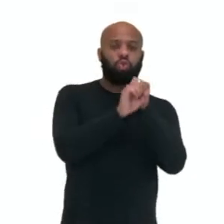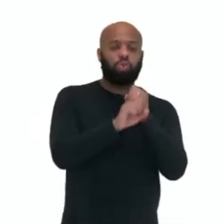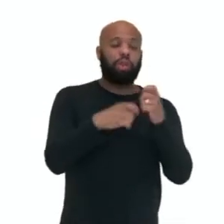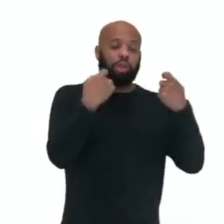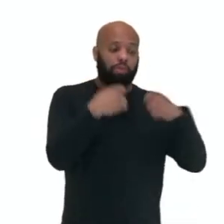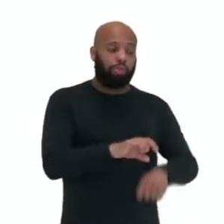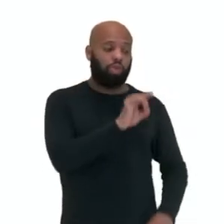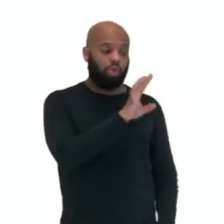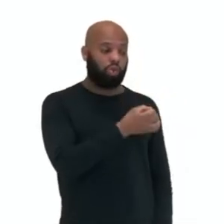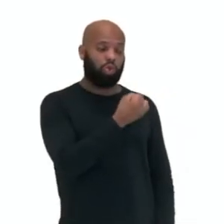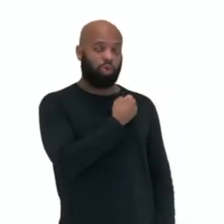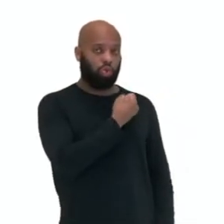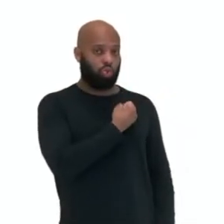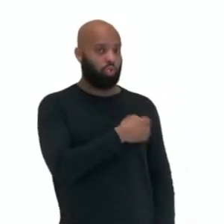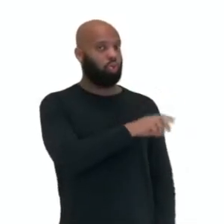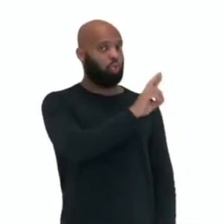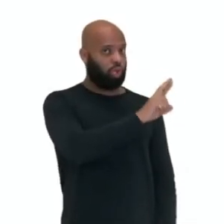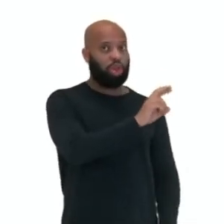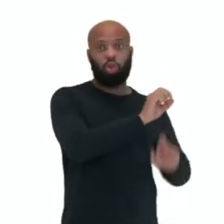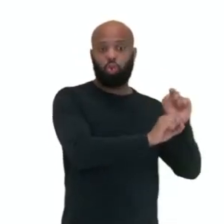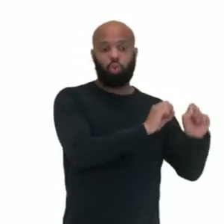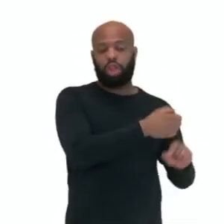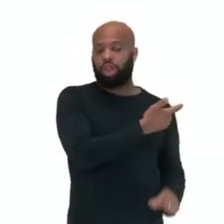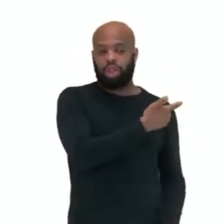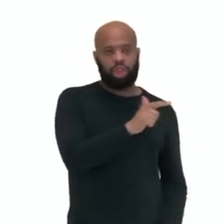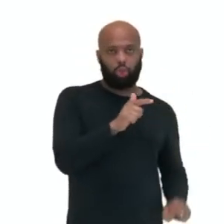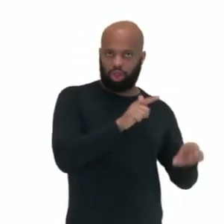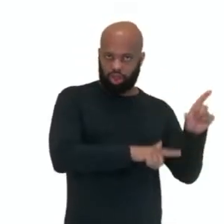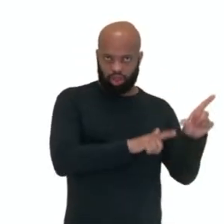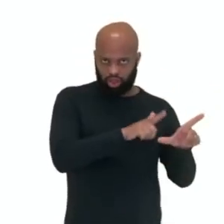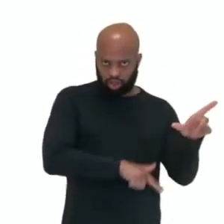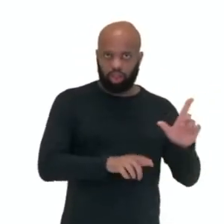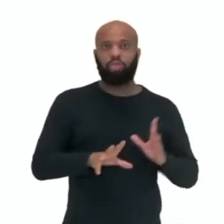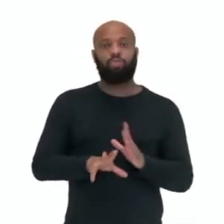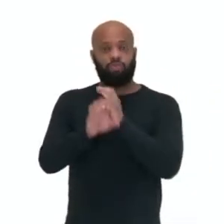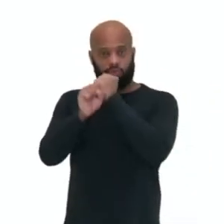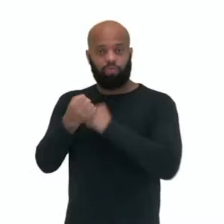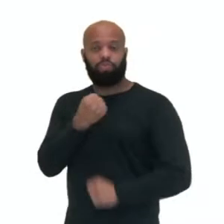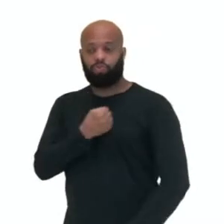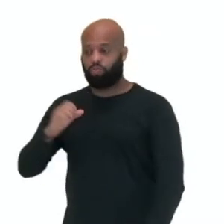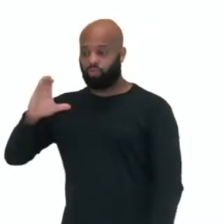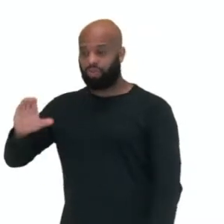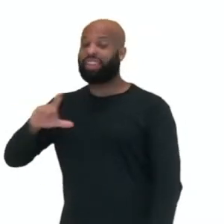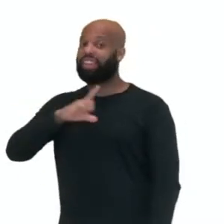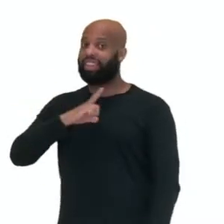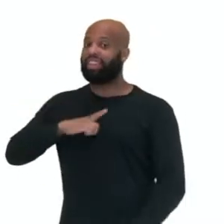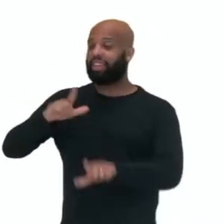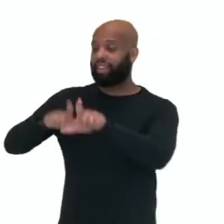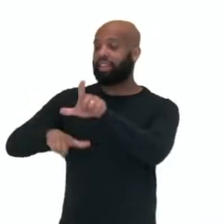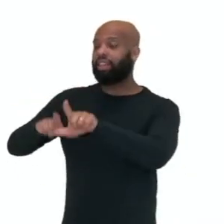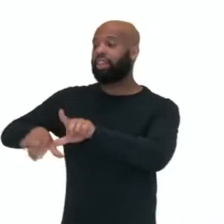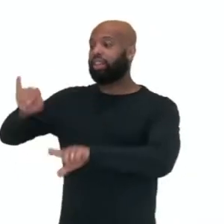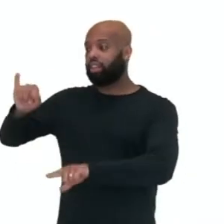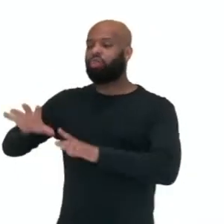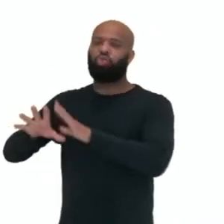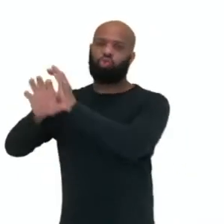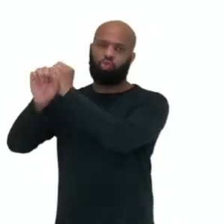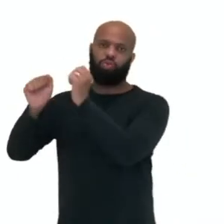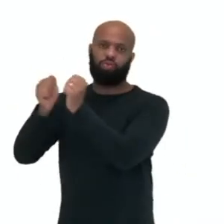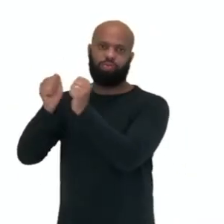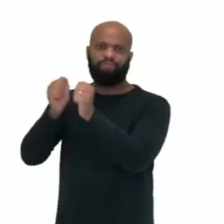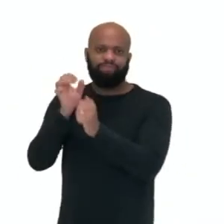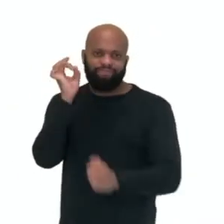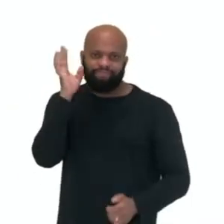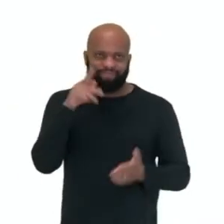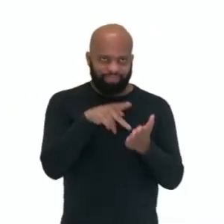parte real com a parte real do outro, a parte imaginária do primeiro mais a parte imaginária do segundo. Não é bem